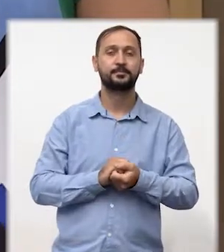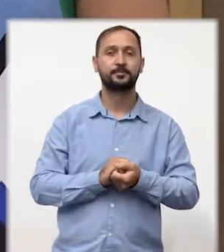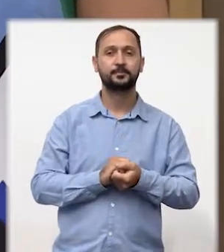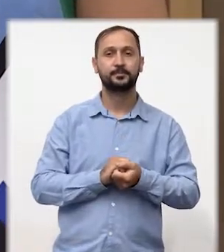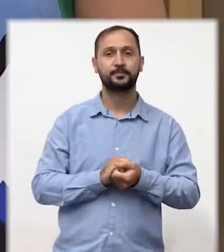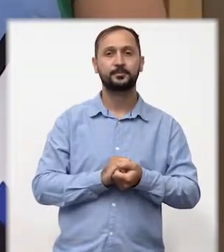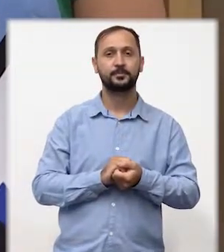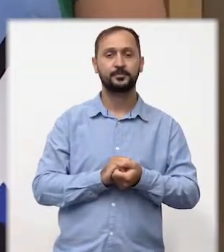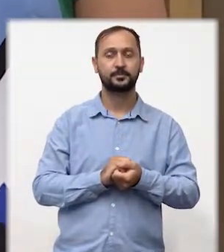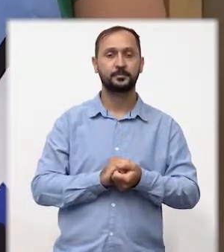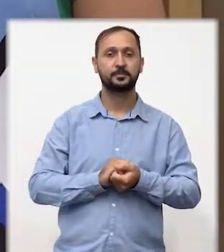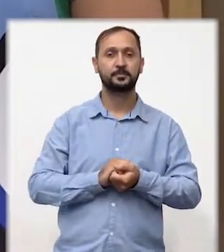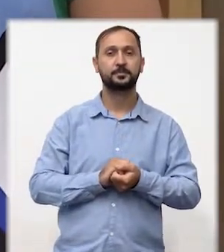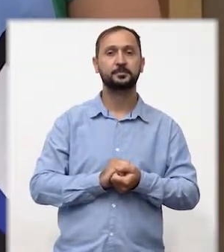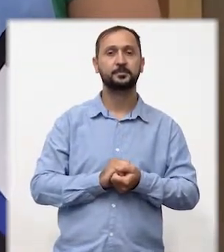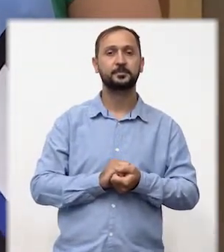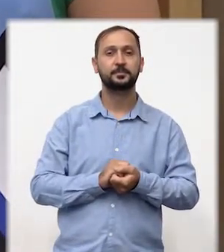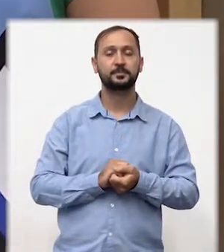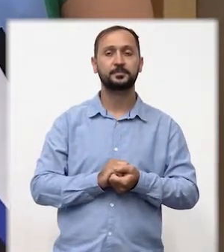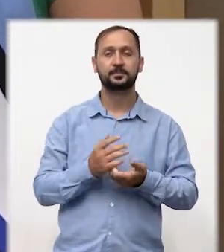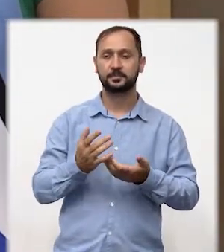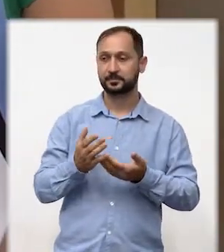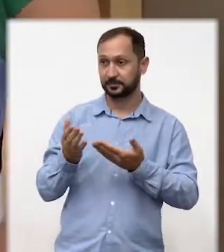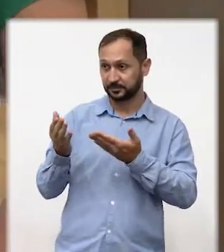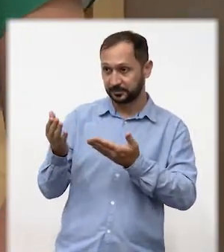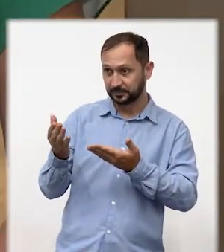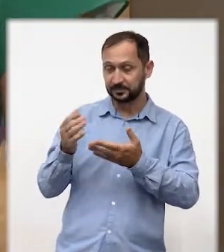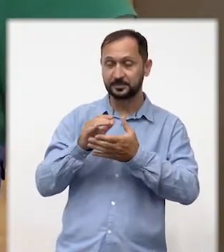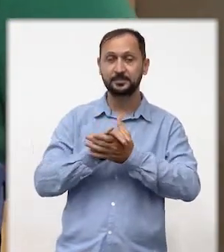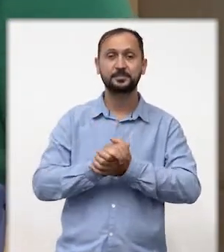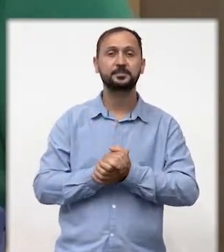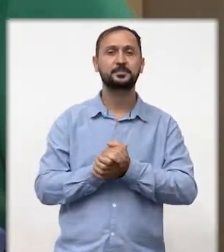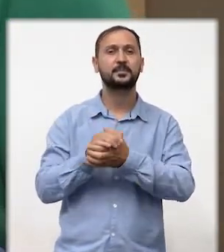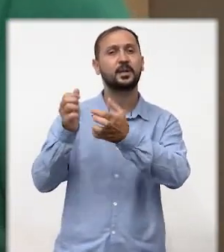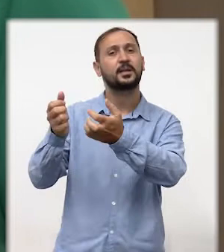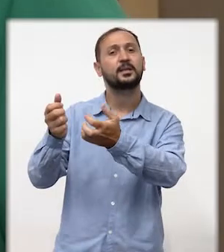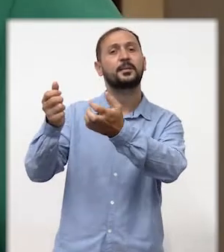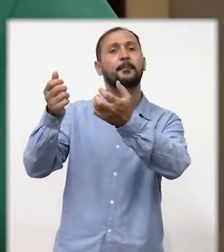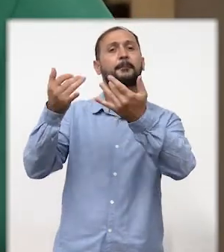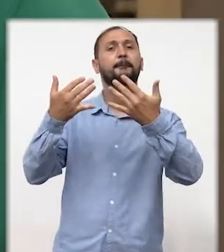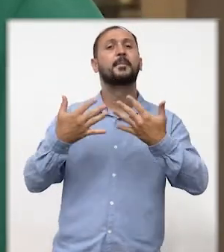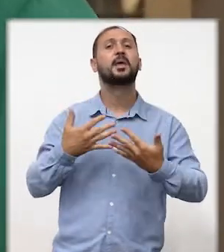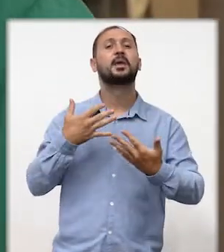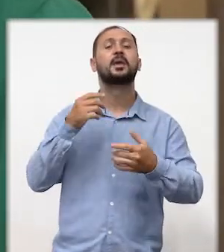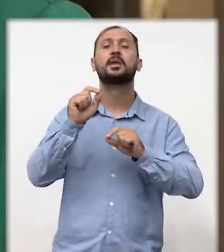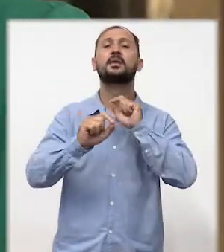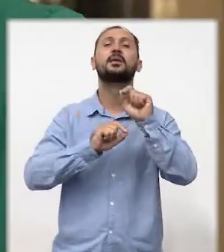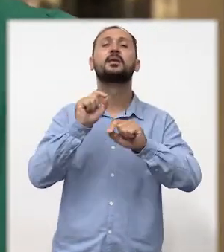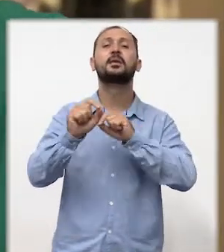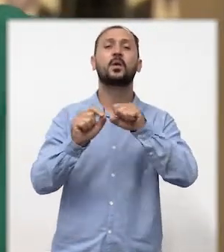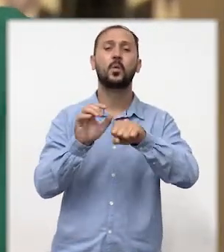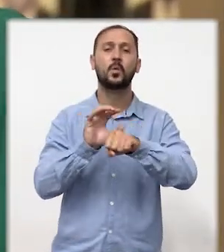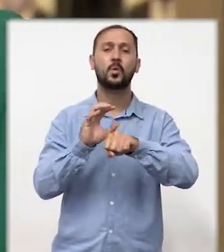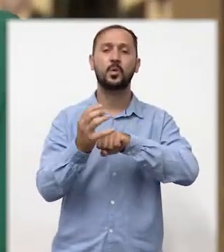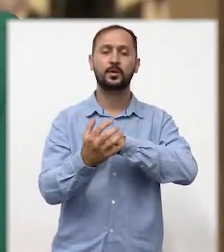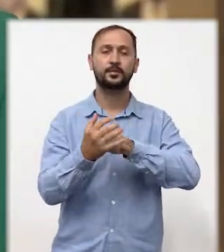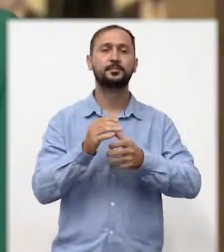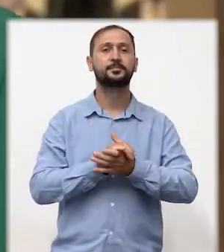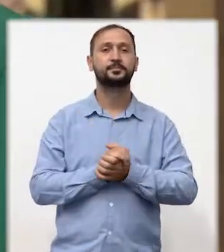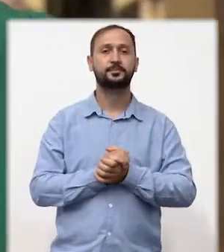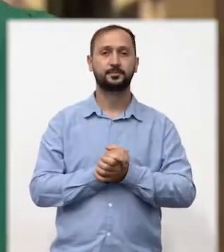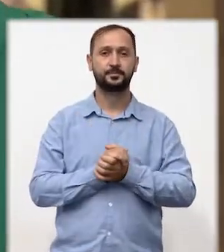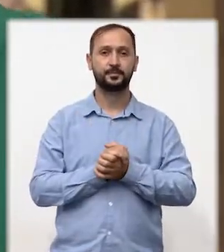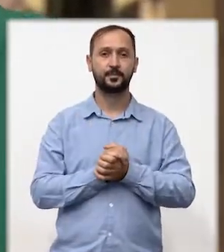popularmente conhecido como coronavírus. Doutora, explica um pouquinho para a gente o que é o